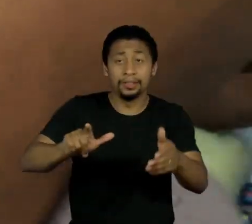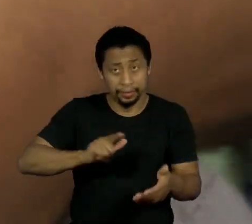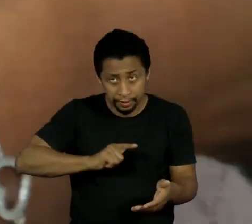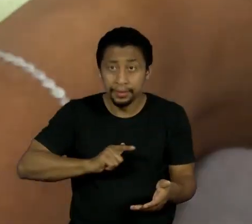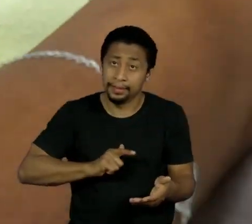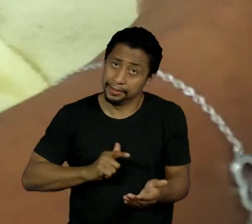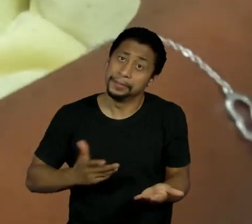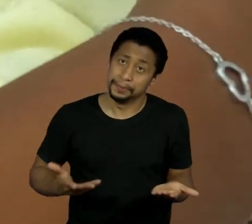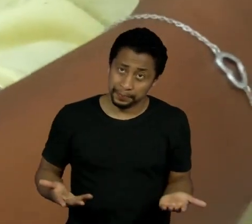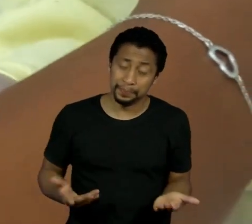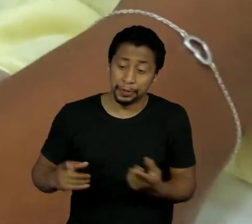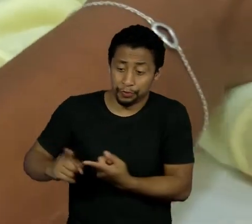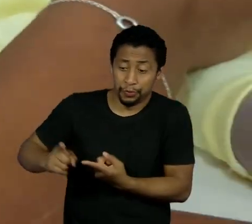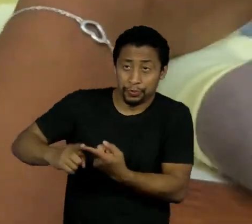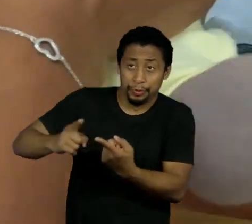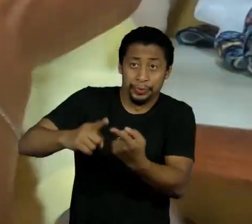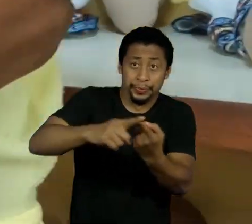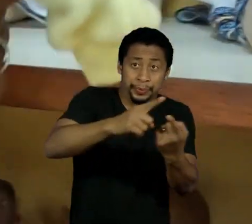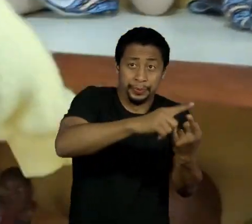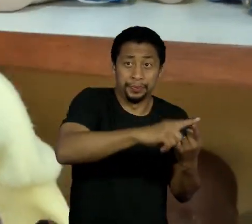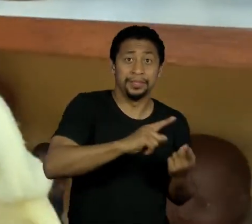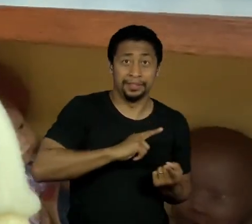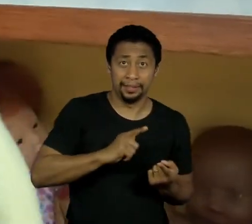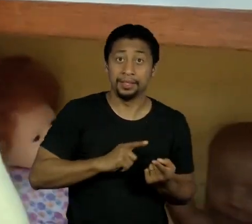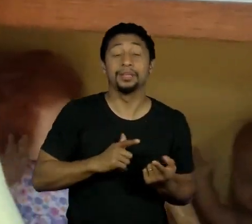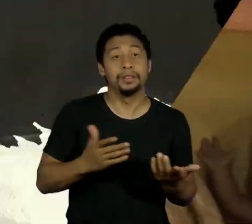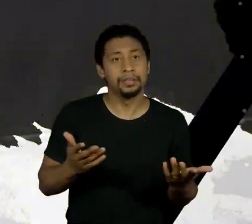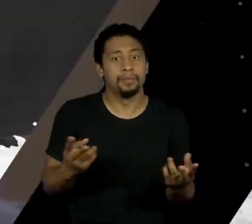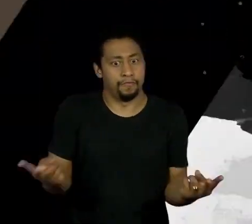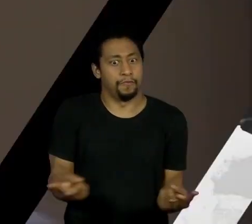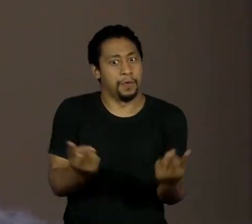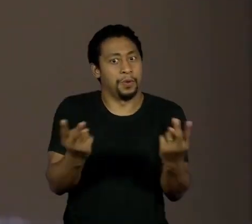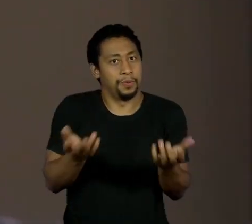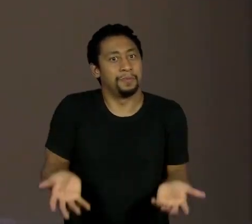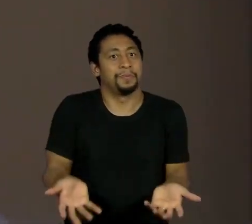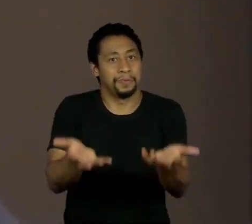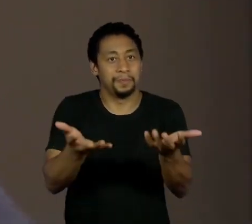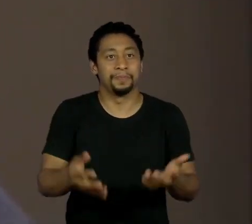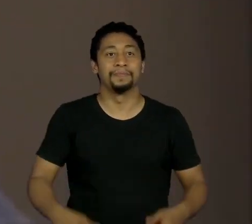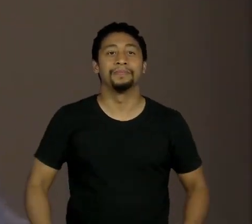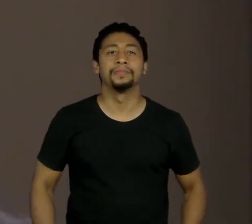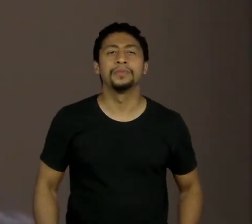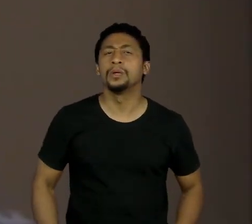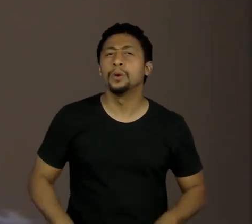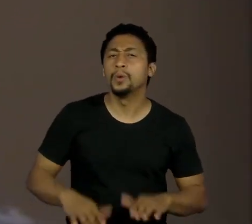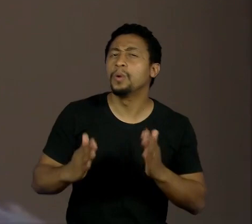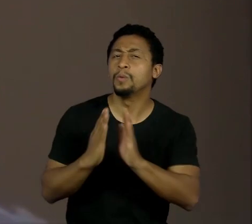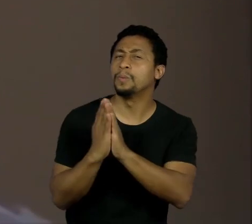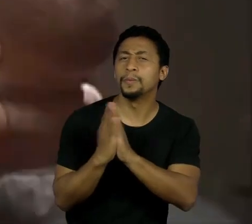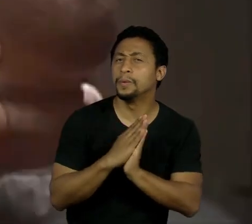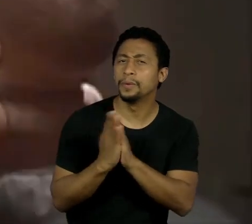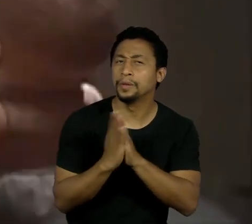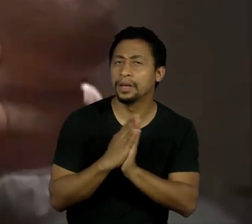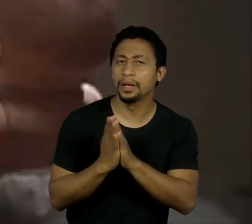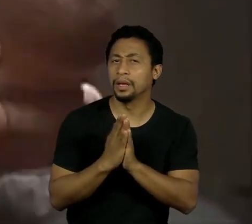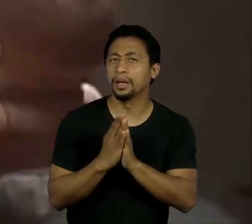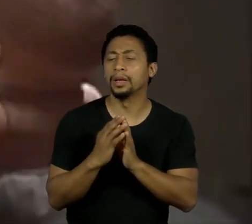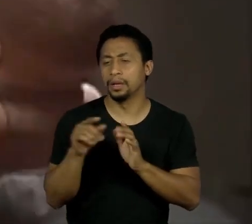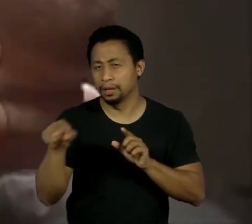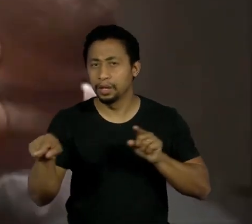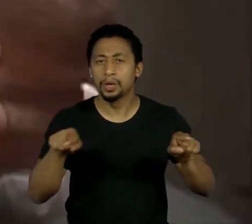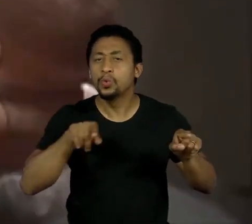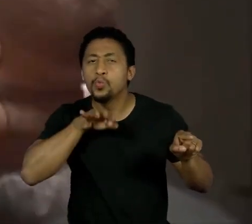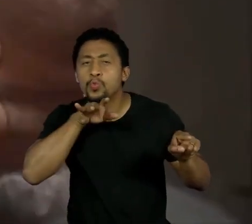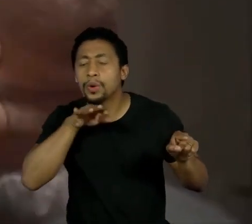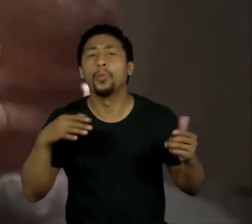de fenótipos e a valorização disso tudo, né? Which doll is the bad doll?